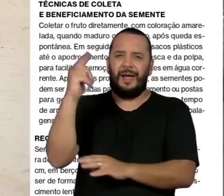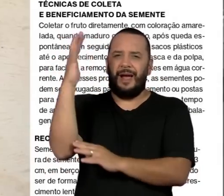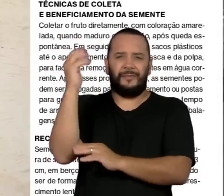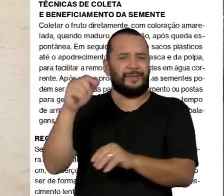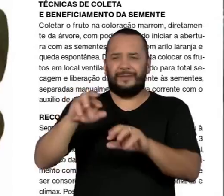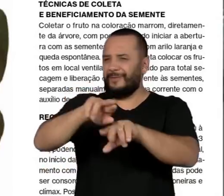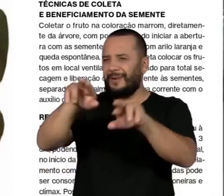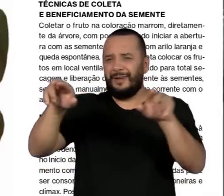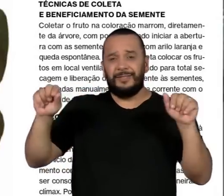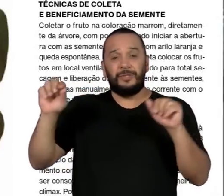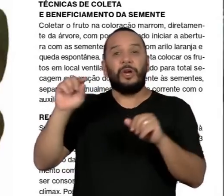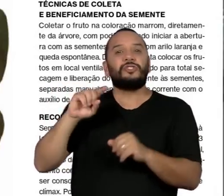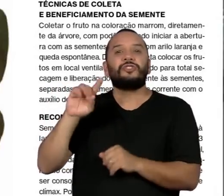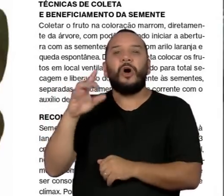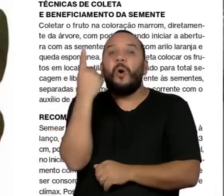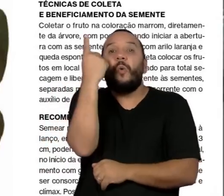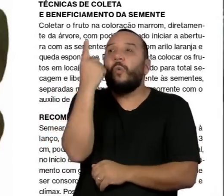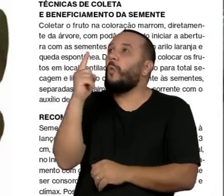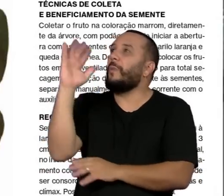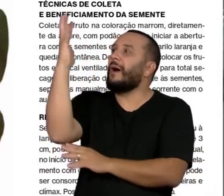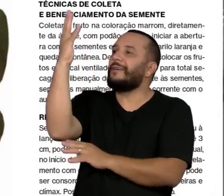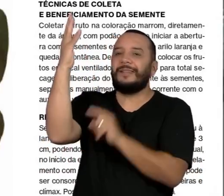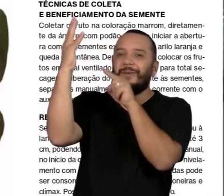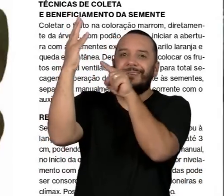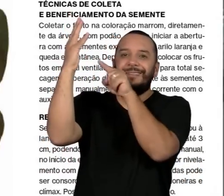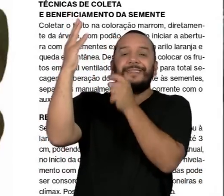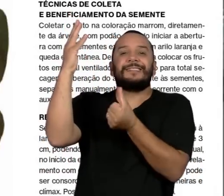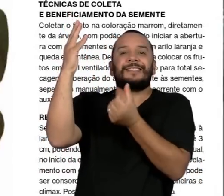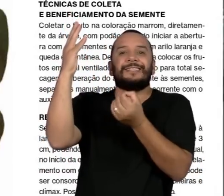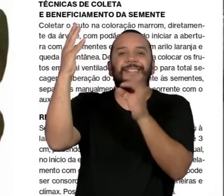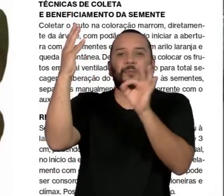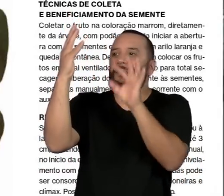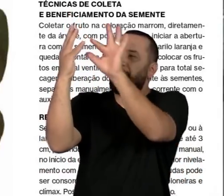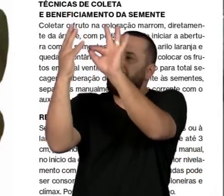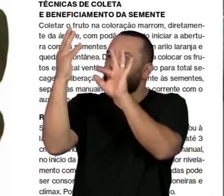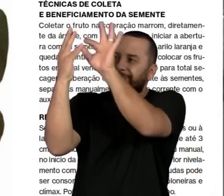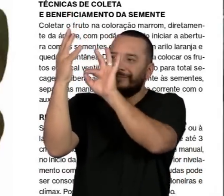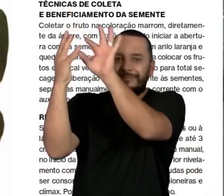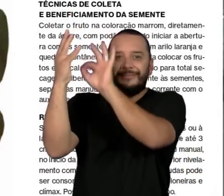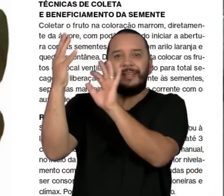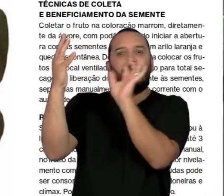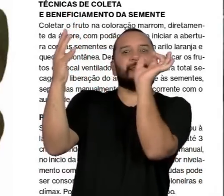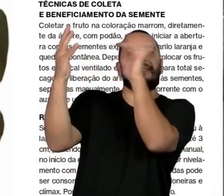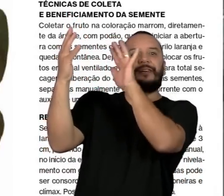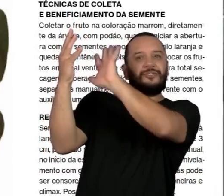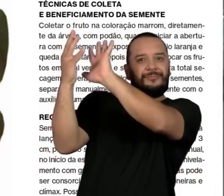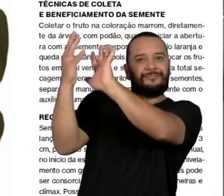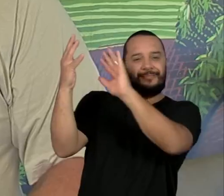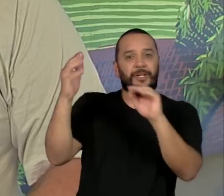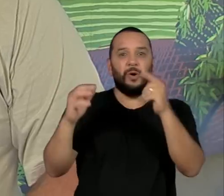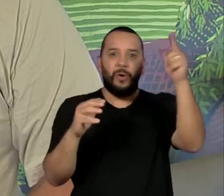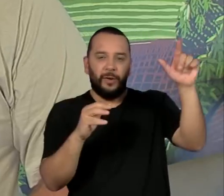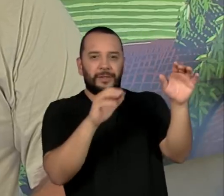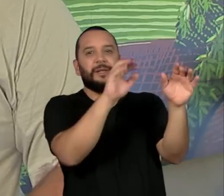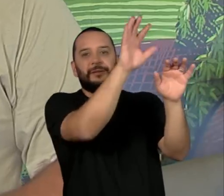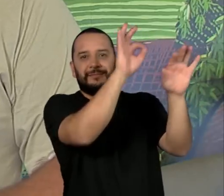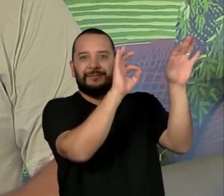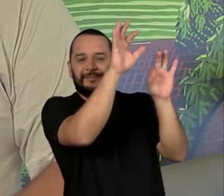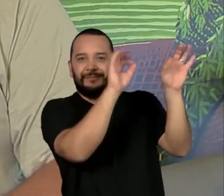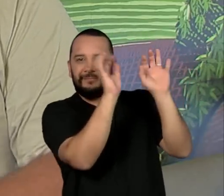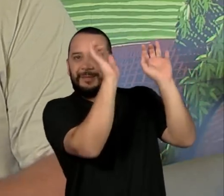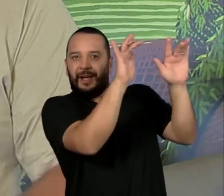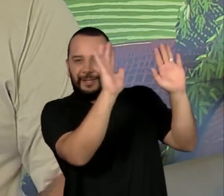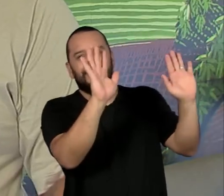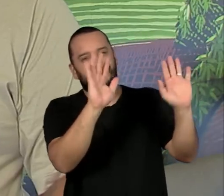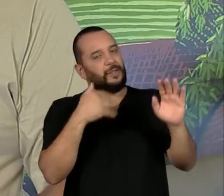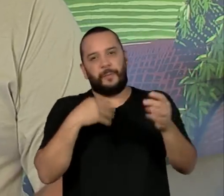não coleta só numa árvore, coleta numa determinada região de várias árvores. Isso não prejudica, né,